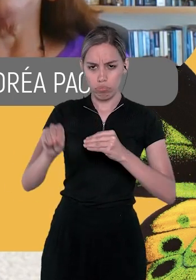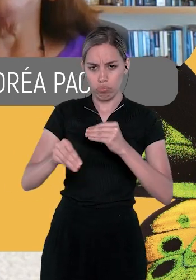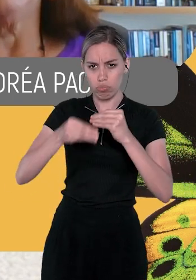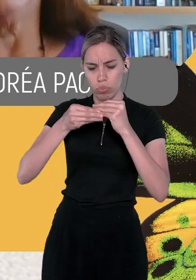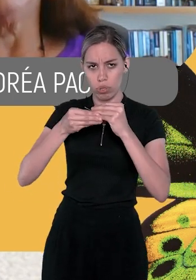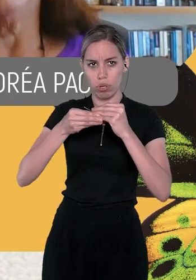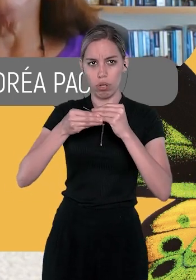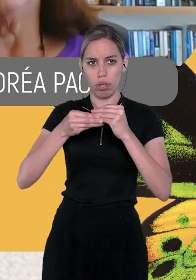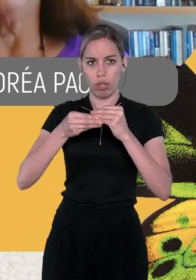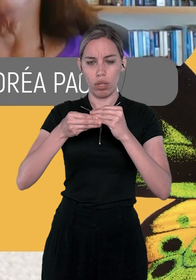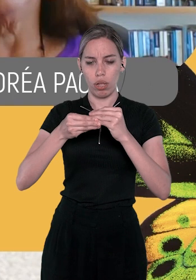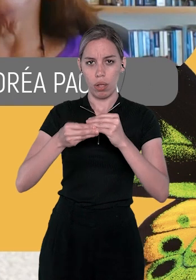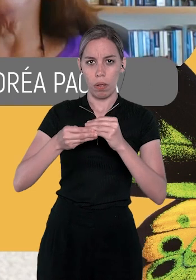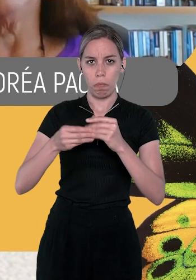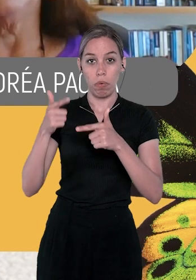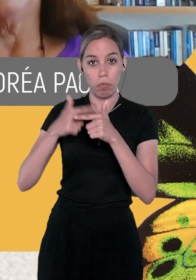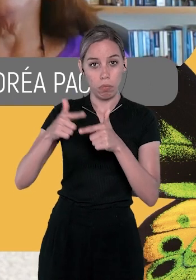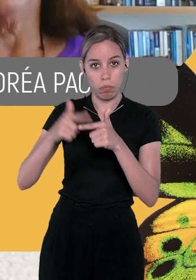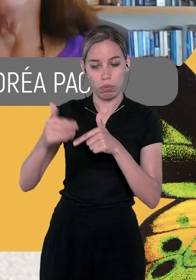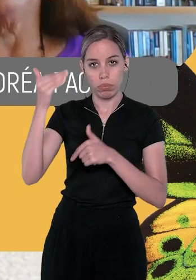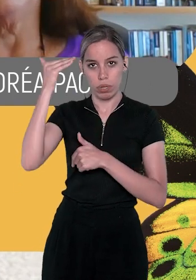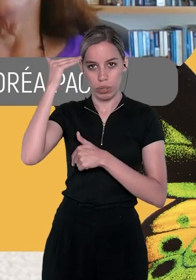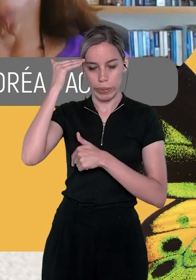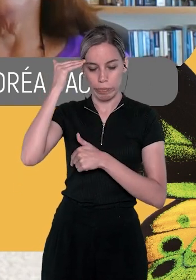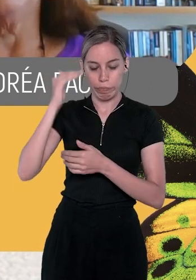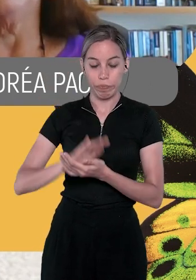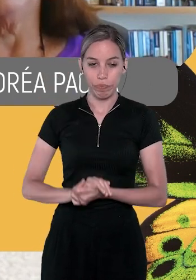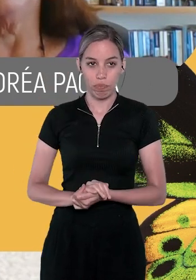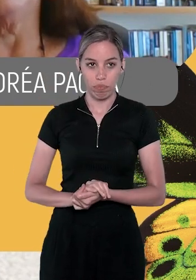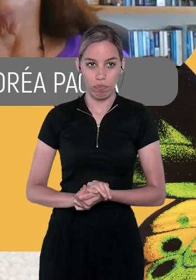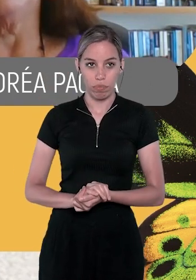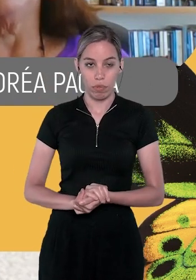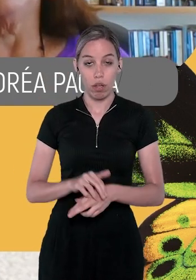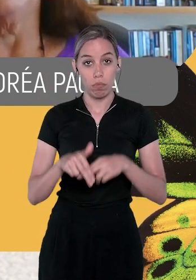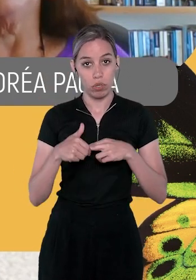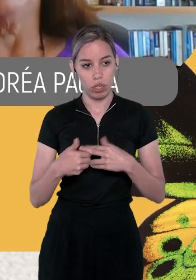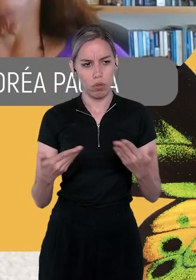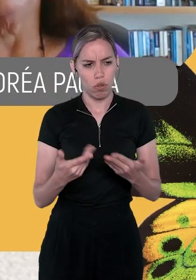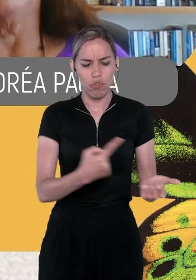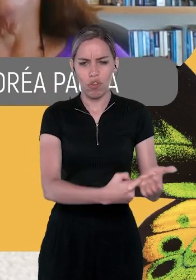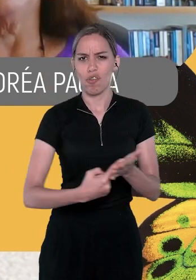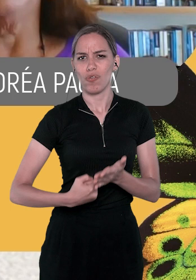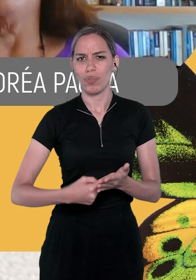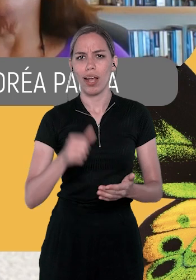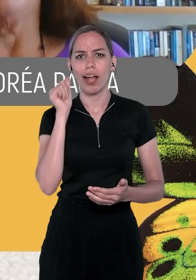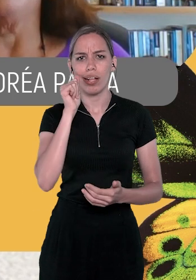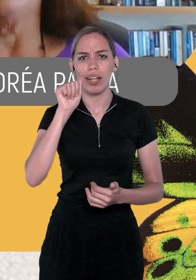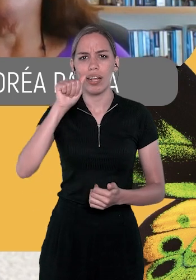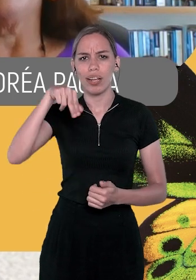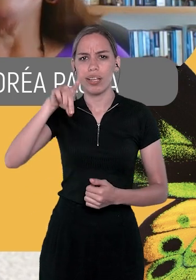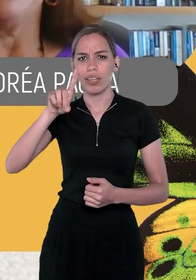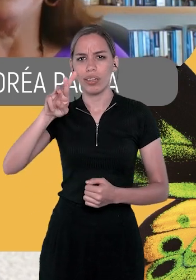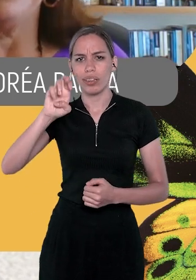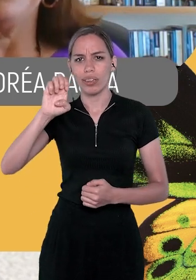crise típica da adolescência. Para isso, eu e o Sérgio convidamos a queridíssima